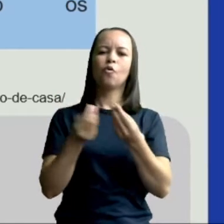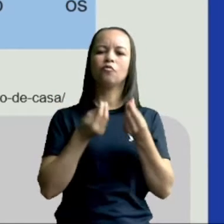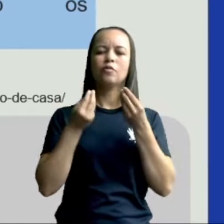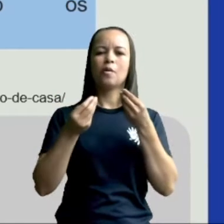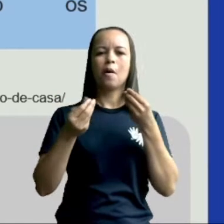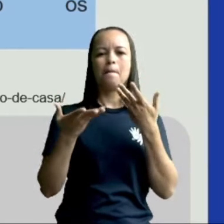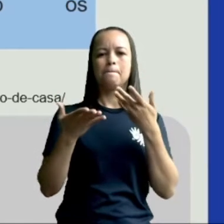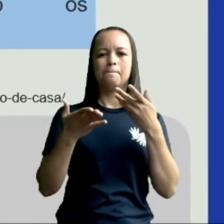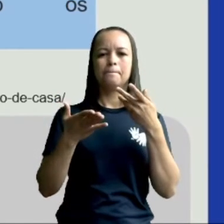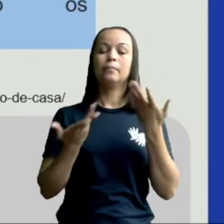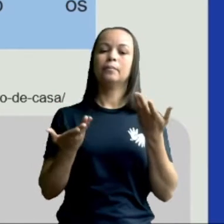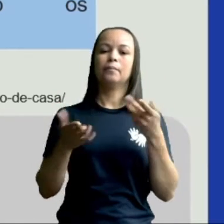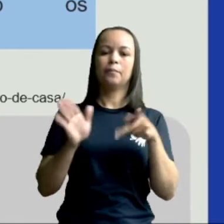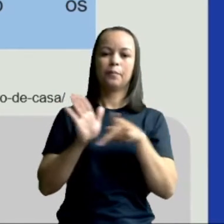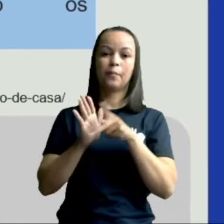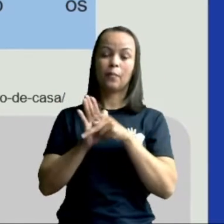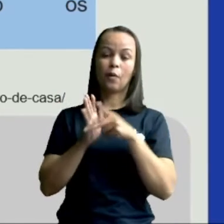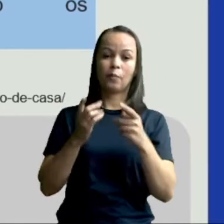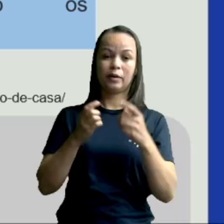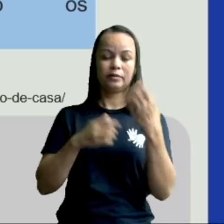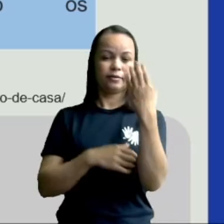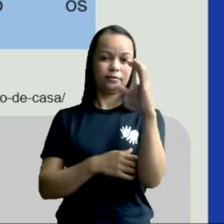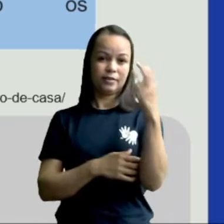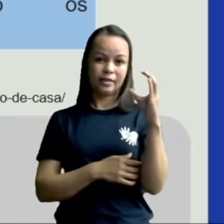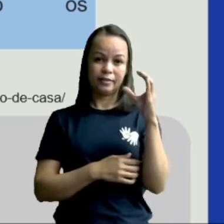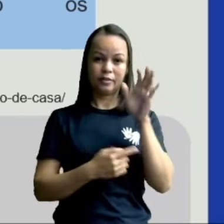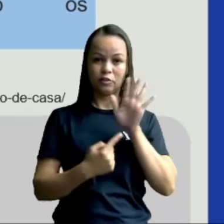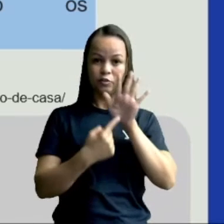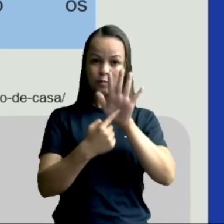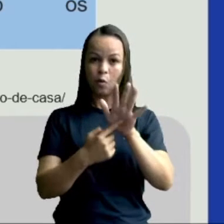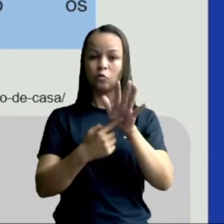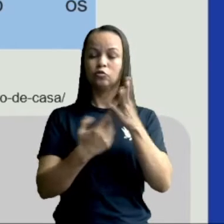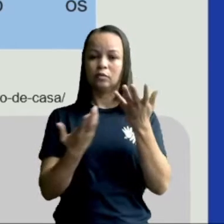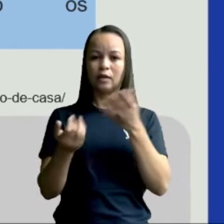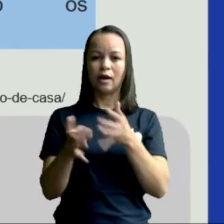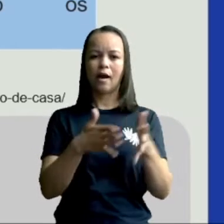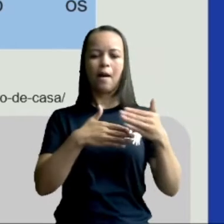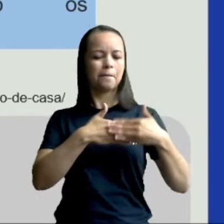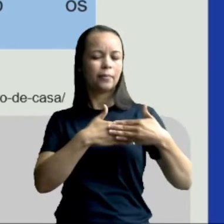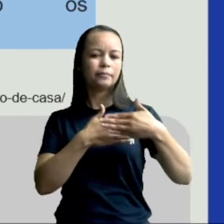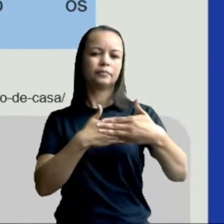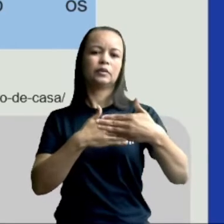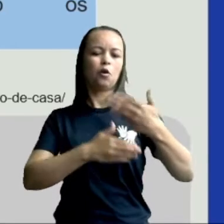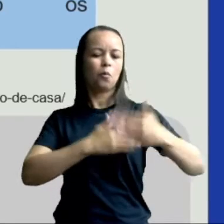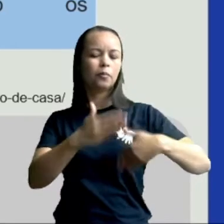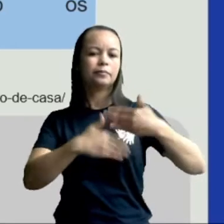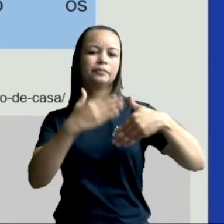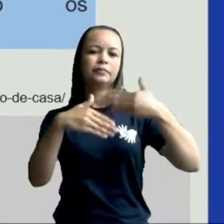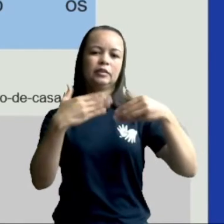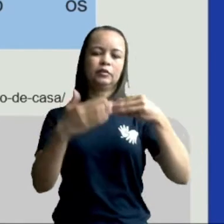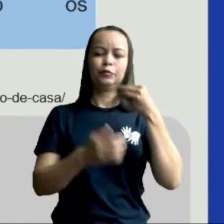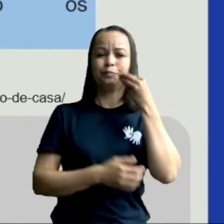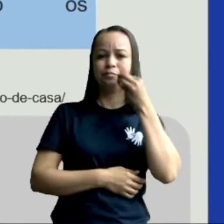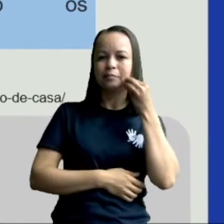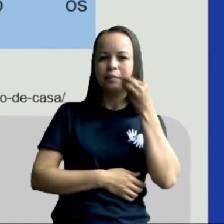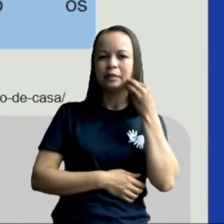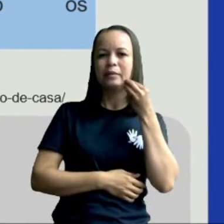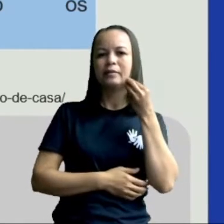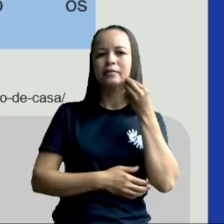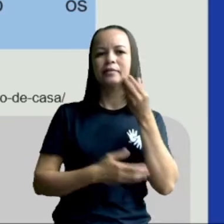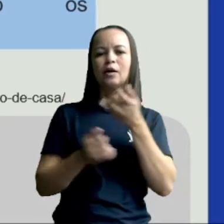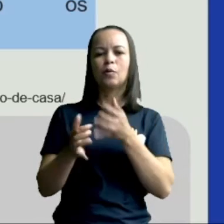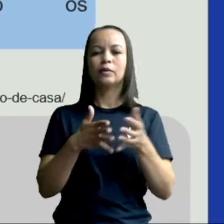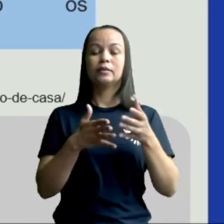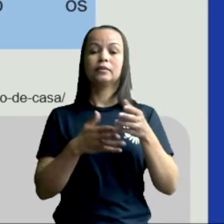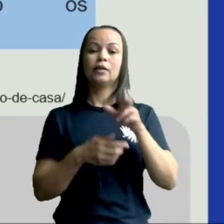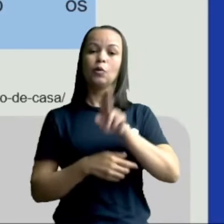muito própria das ciências de registrar e passar adiante os processos de experimentação que são